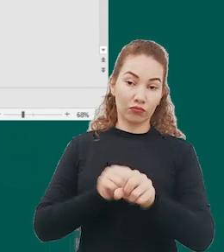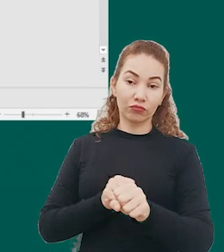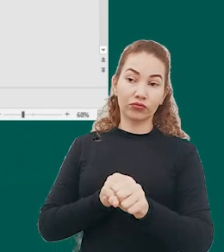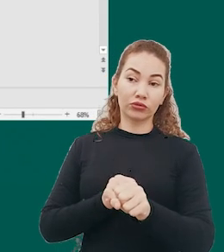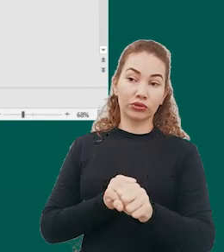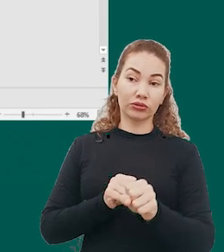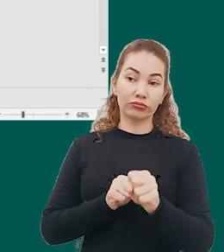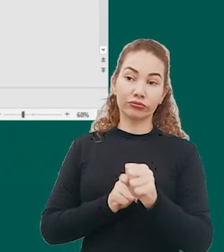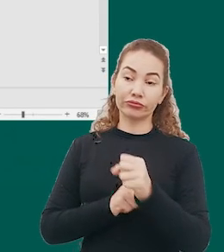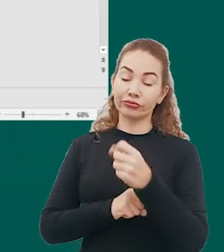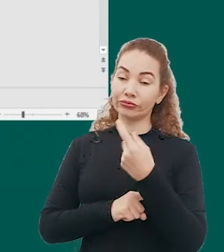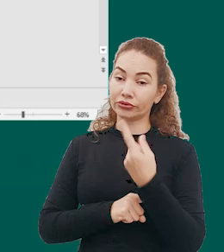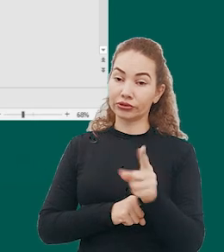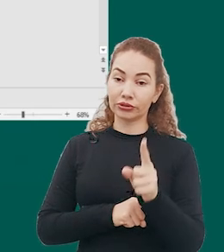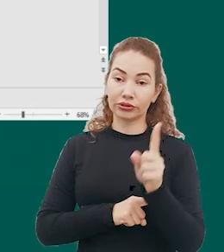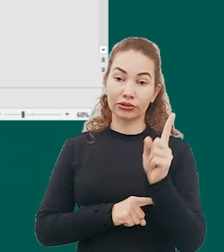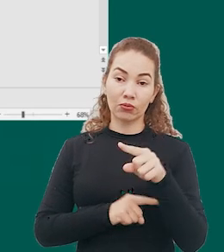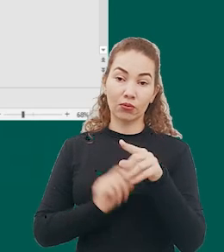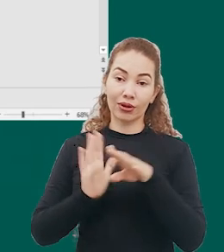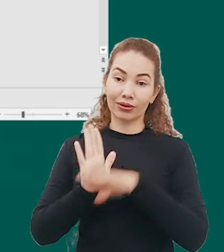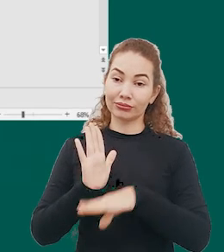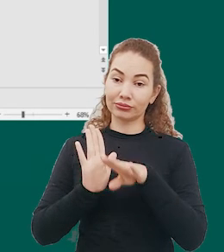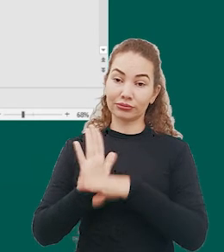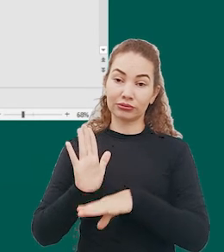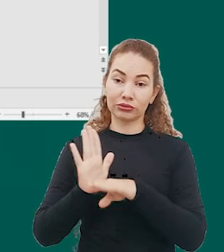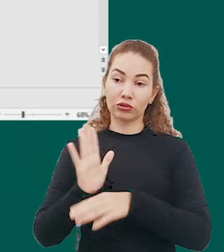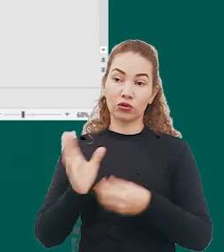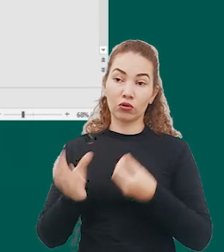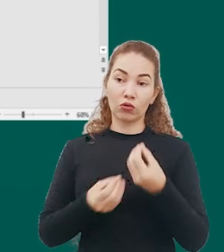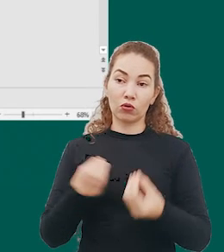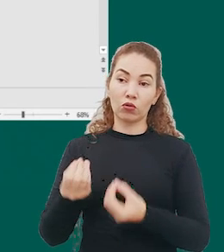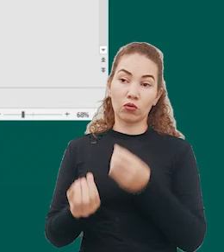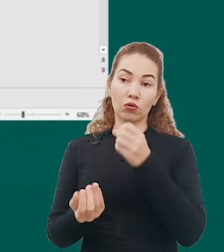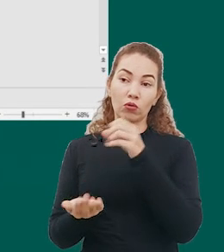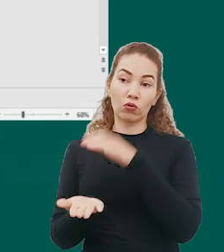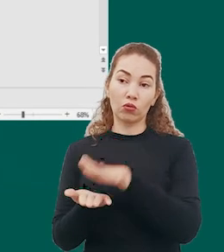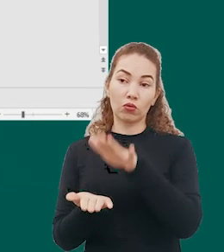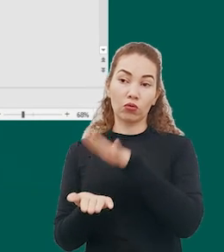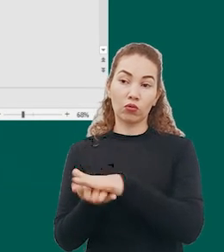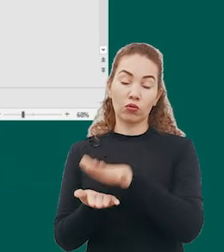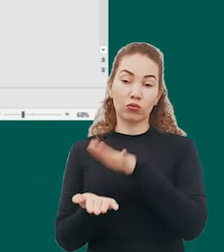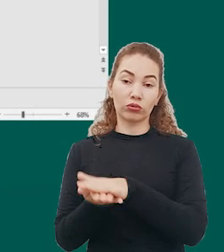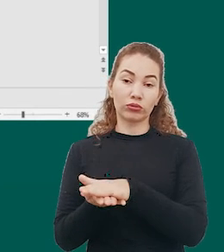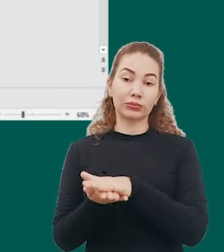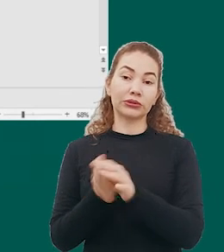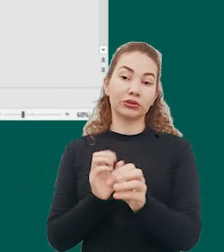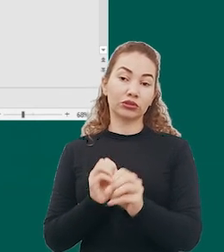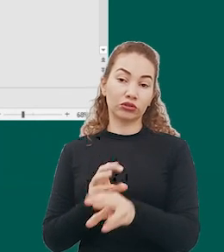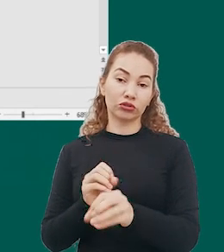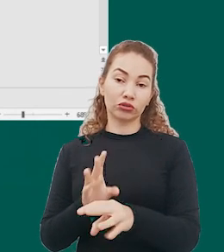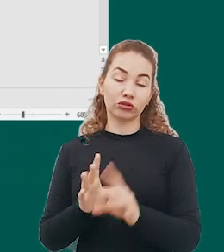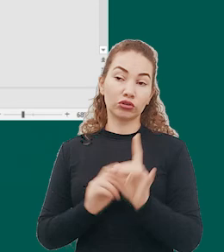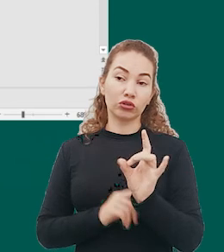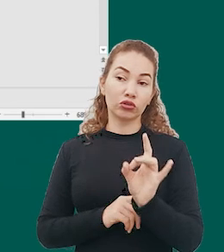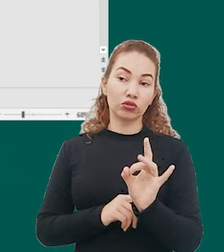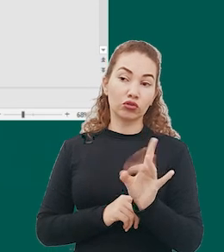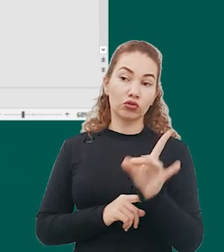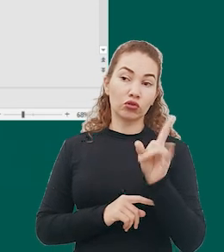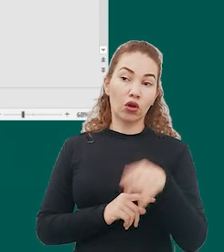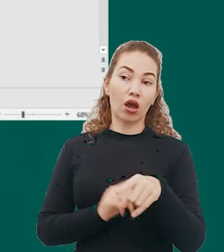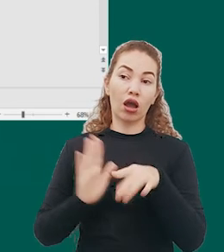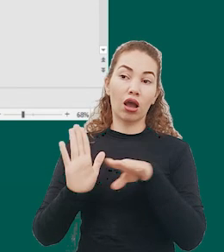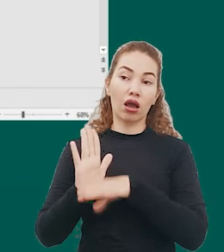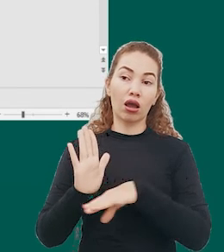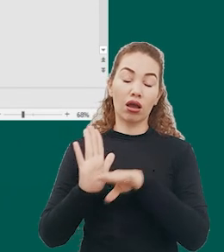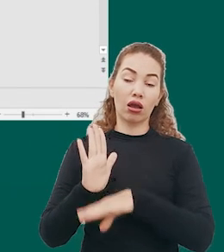formado não é dedutível como despesa de educação, certo? Só é